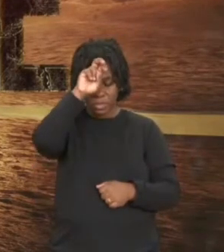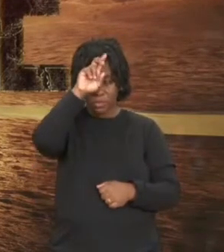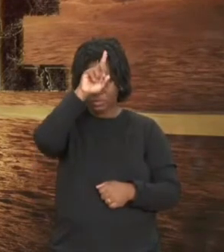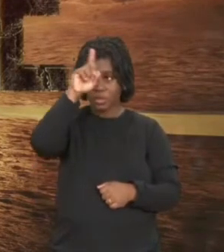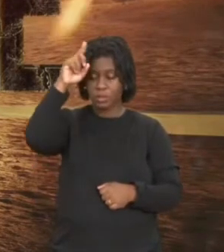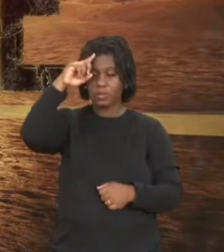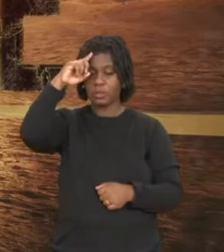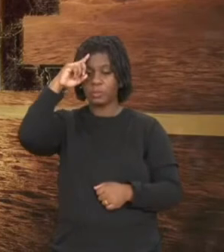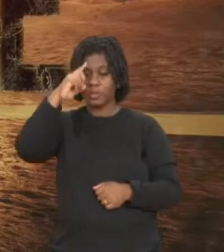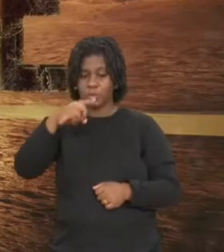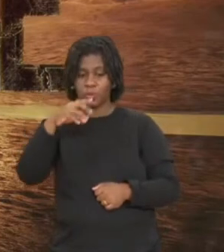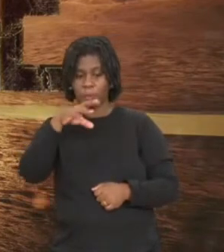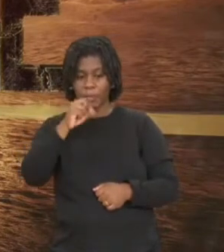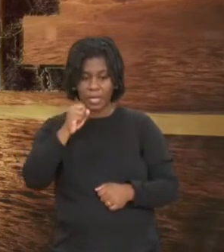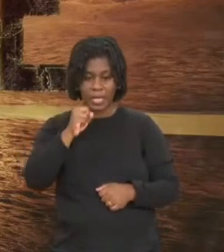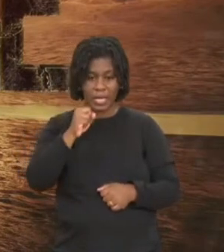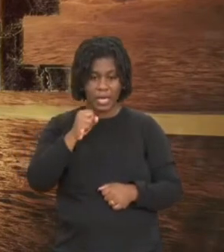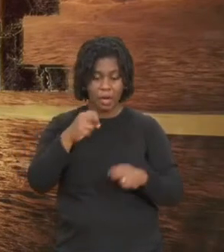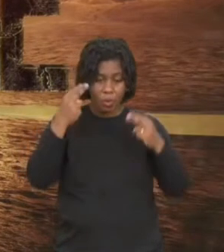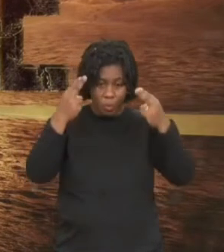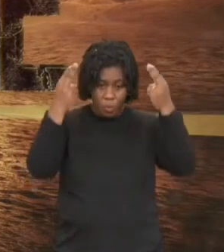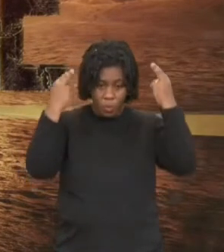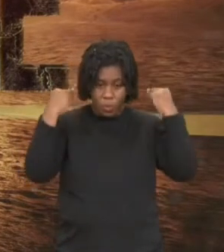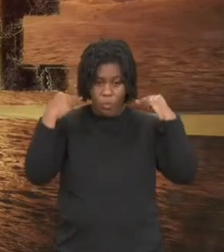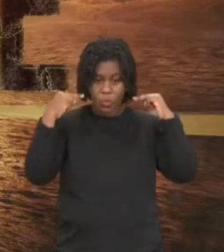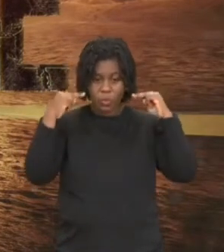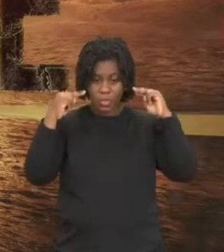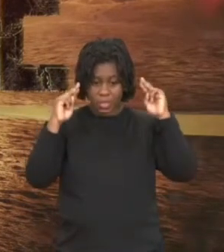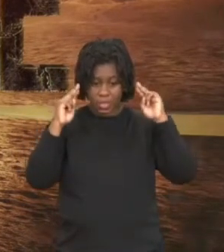Sabia que aquele cordeiro simbolizava Jesus?